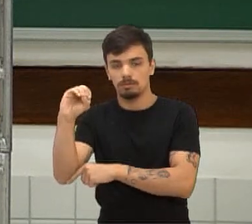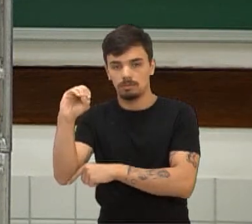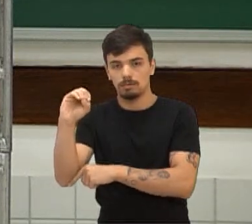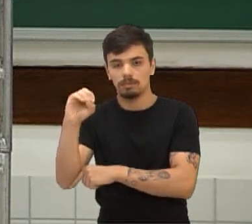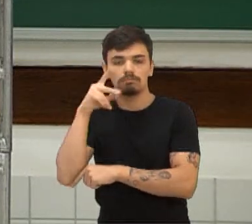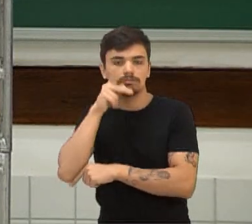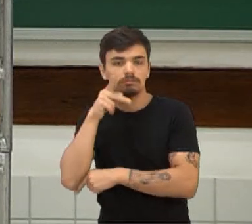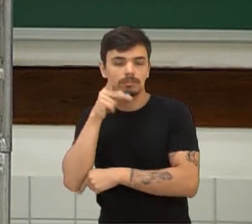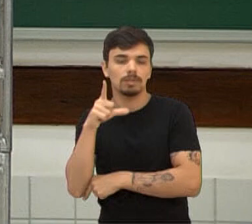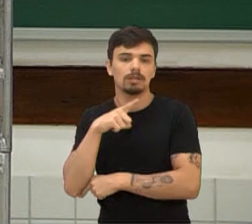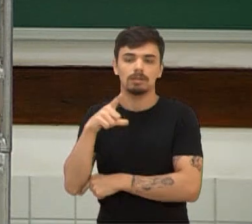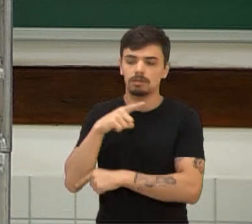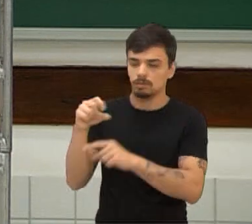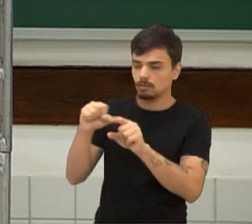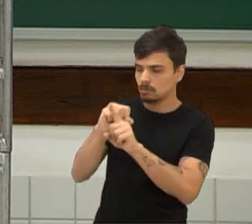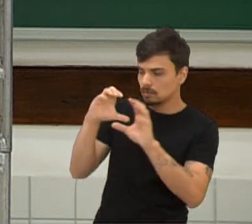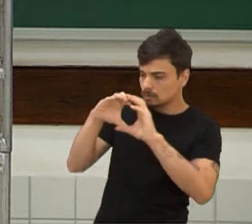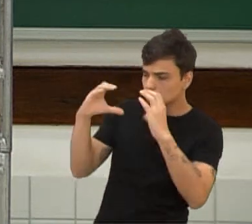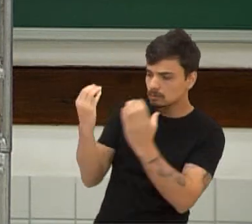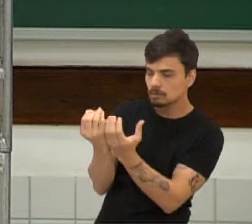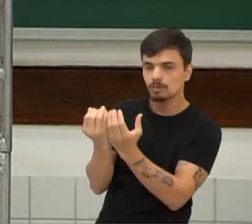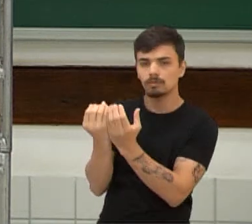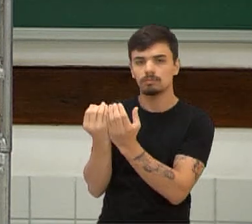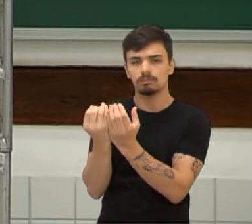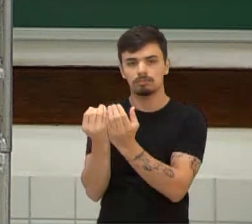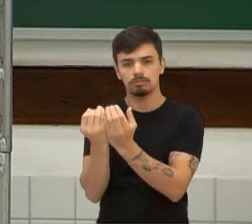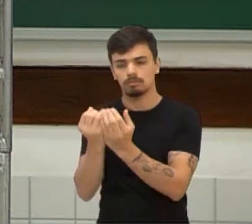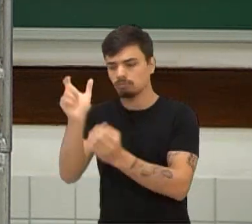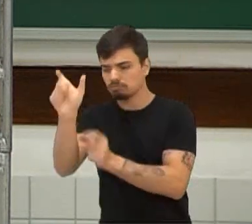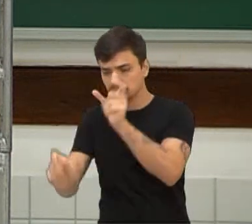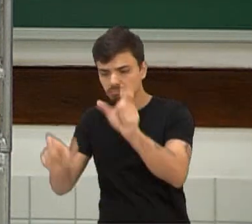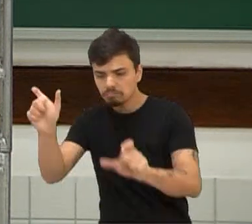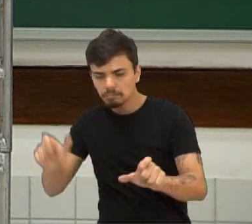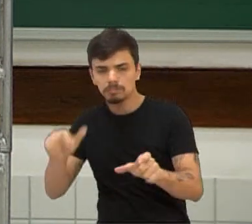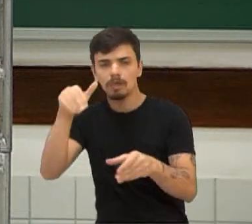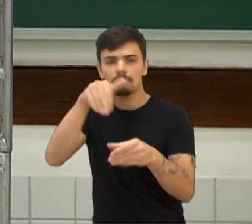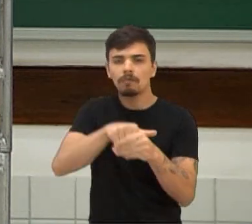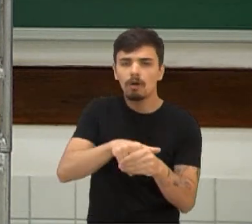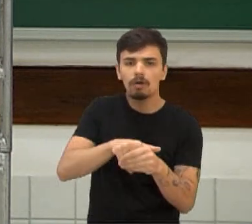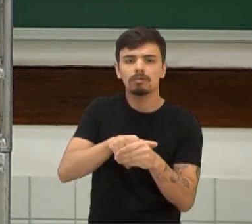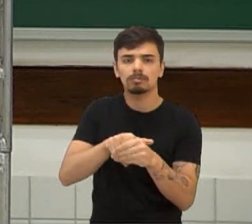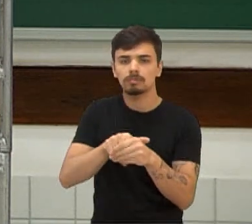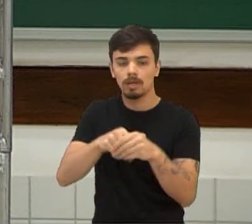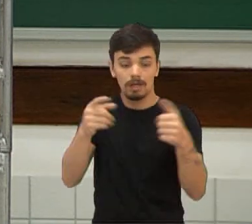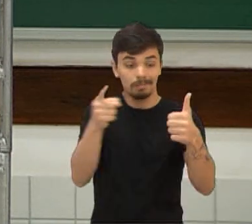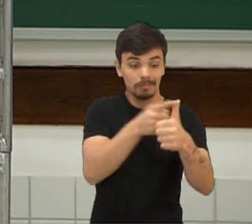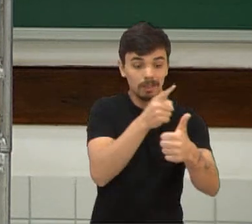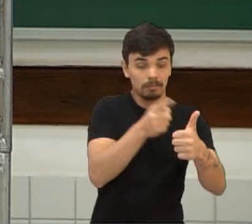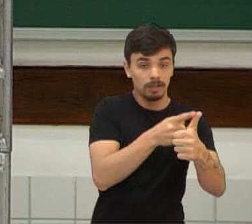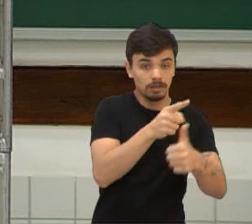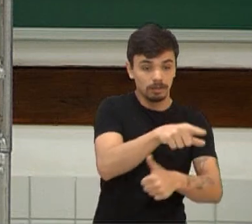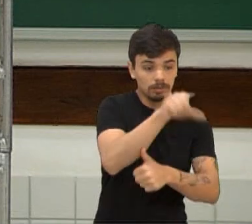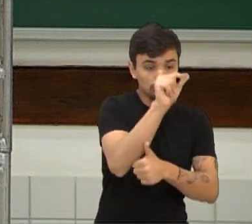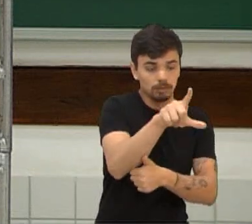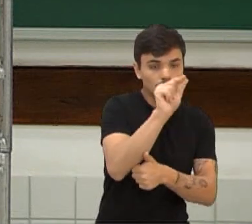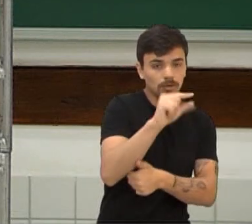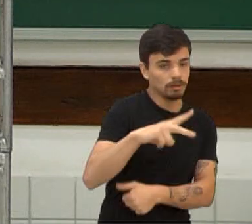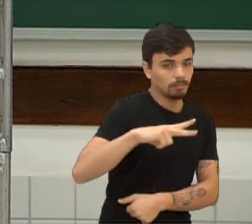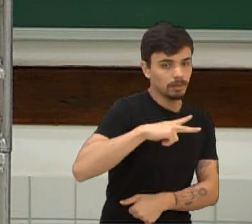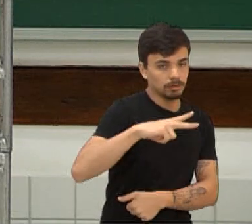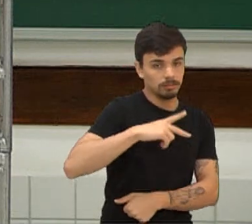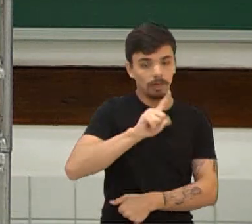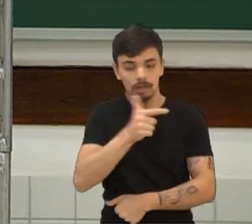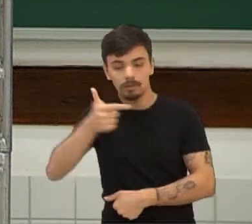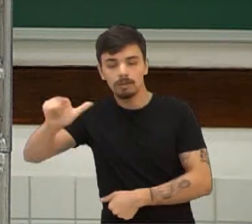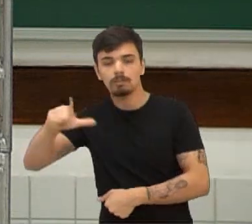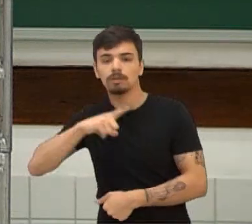às ideologias, à participação política, ao voto. É preciso que haja primeiro o direito de escolha individual para depois